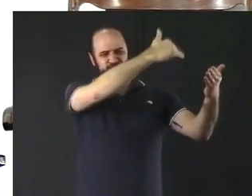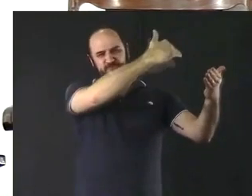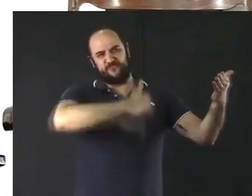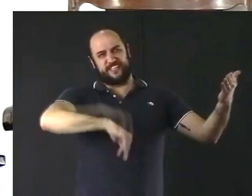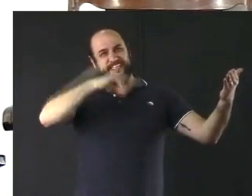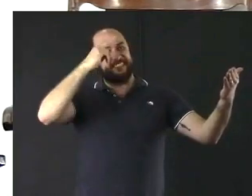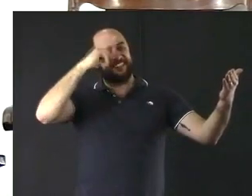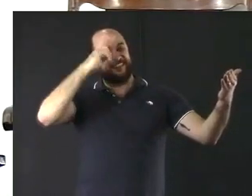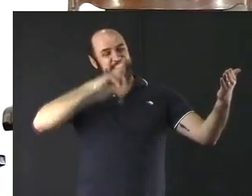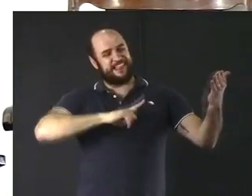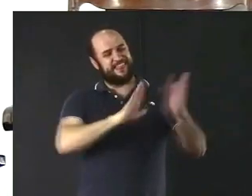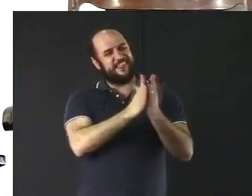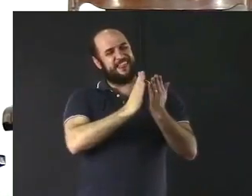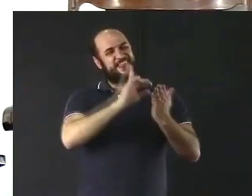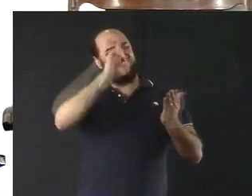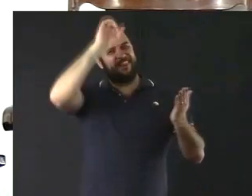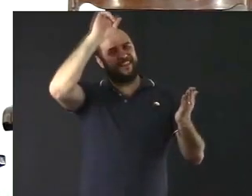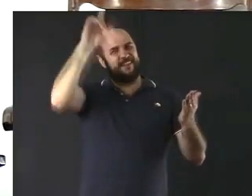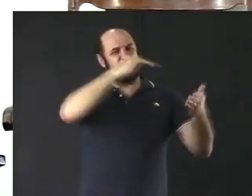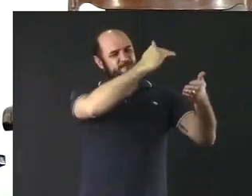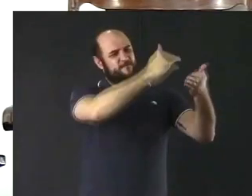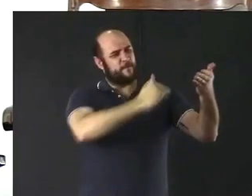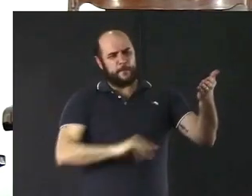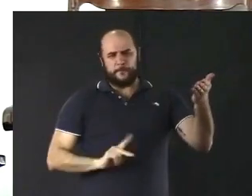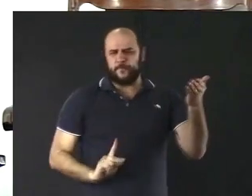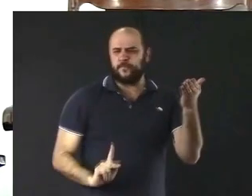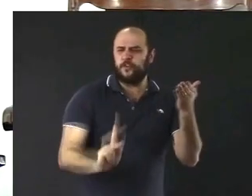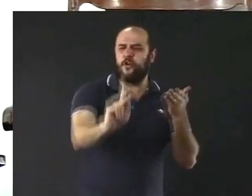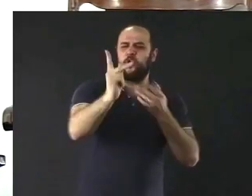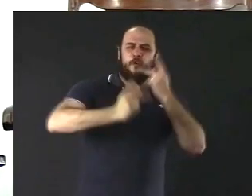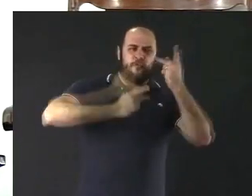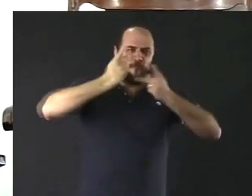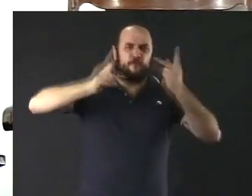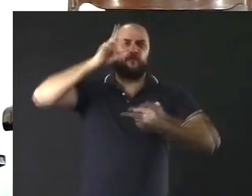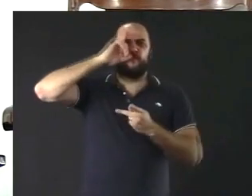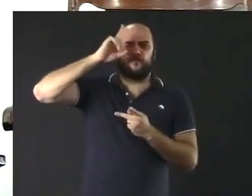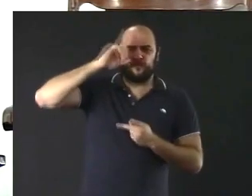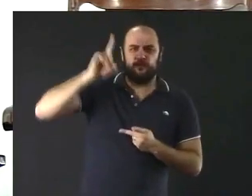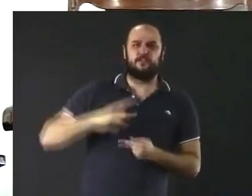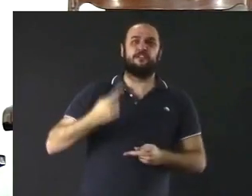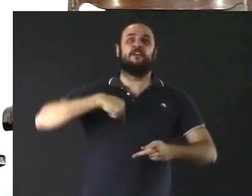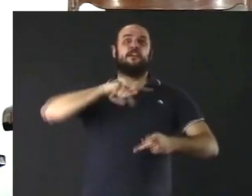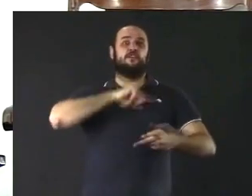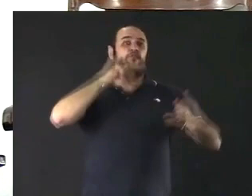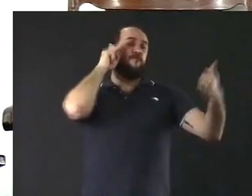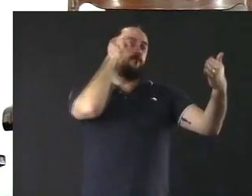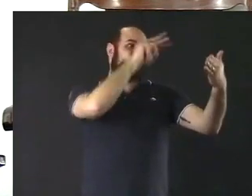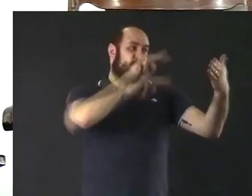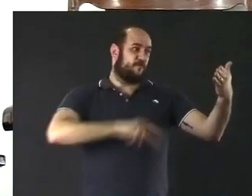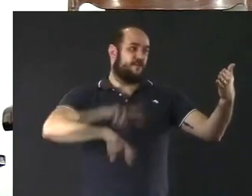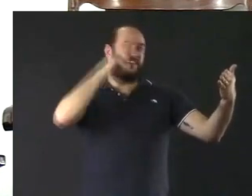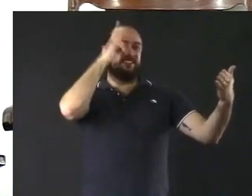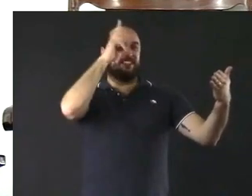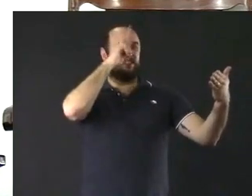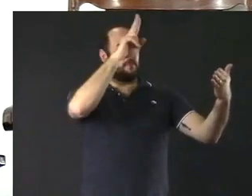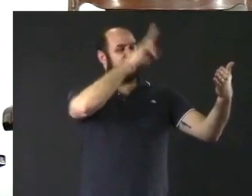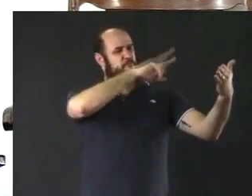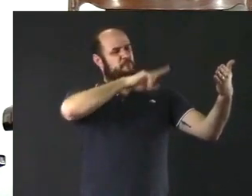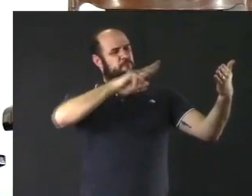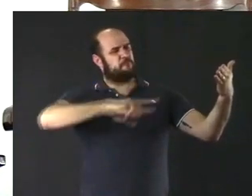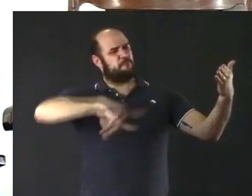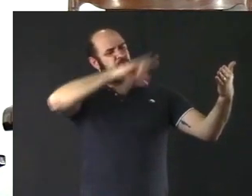nas Escrituras, e continua falando através das Escrituras, e nós podemos olhar para essas histórias e